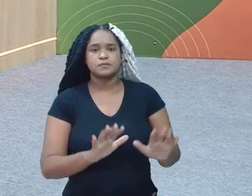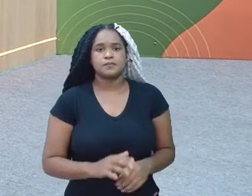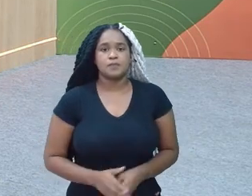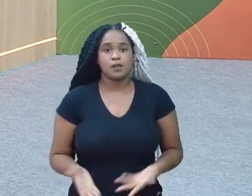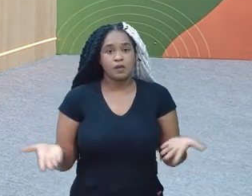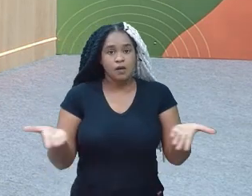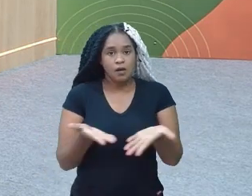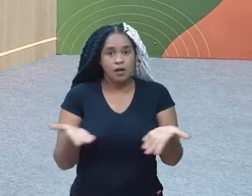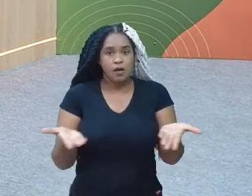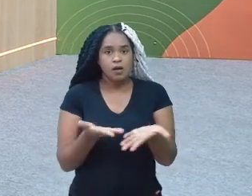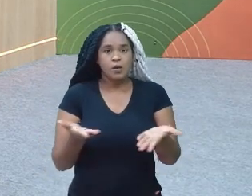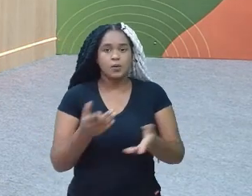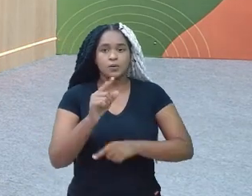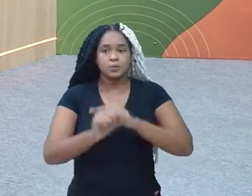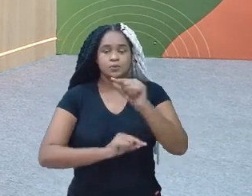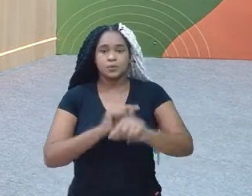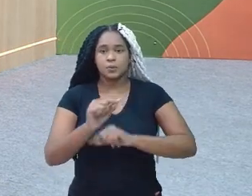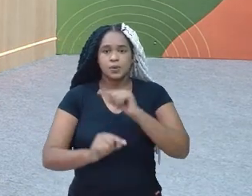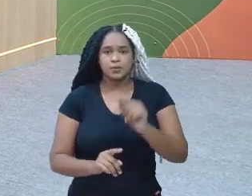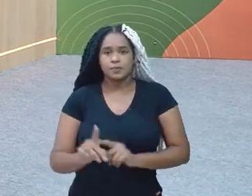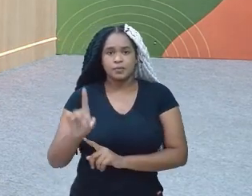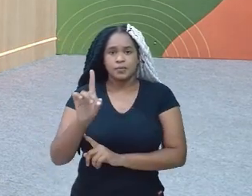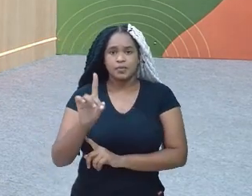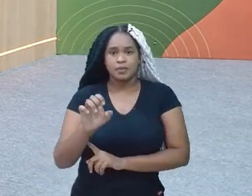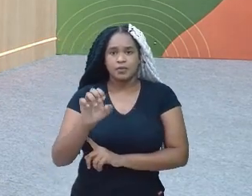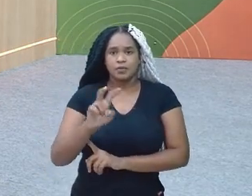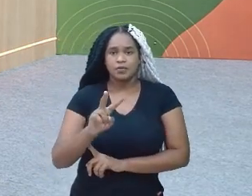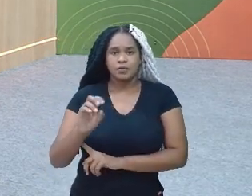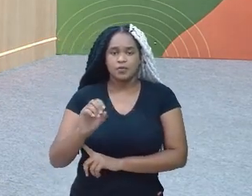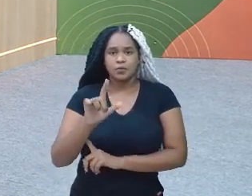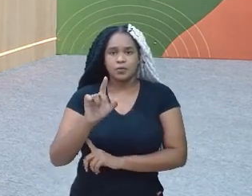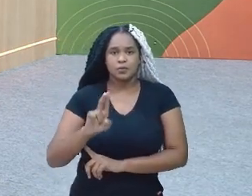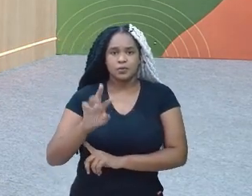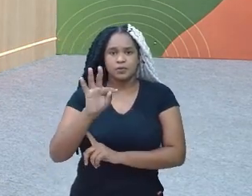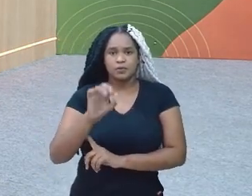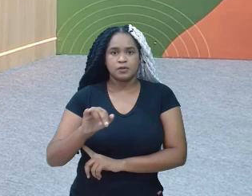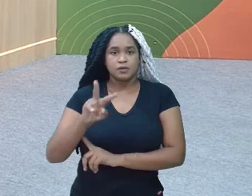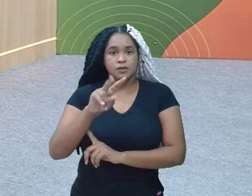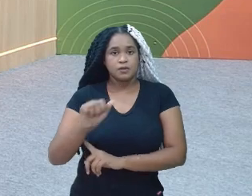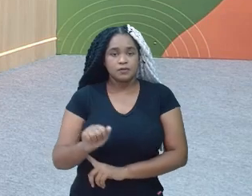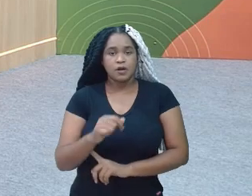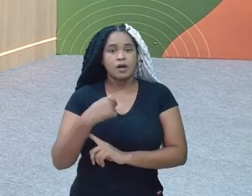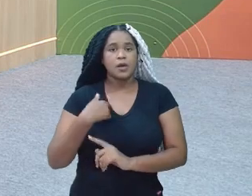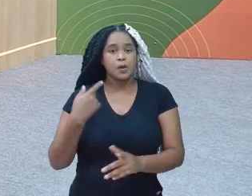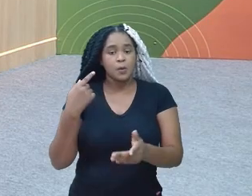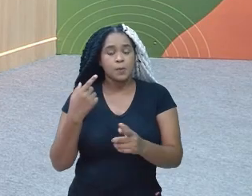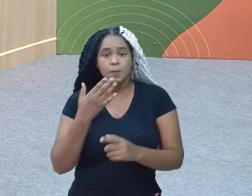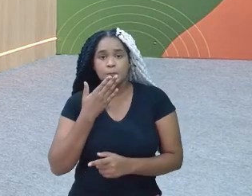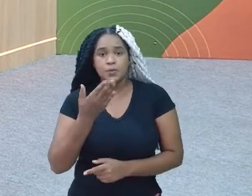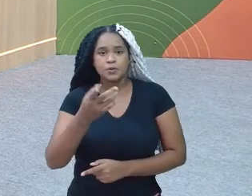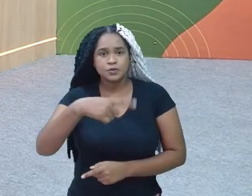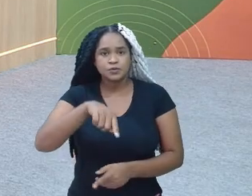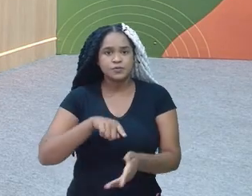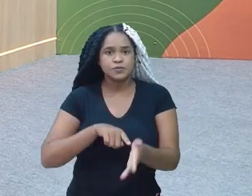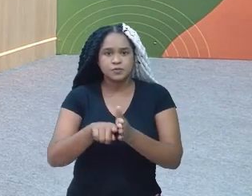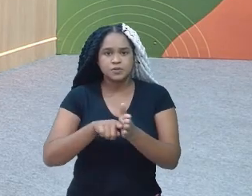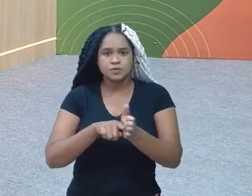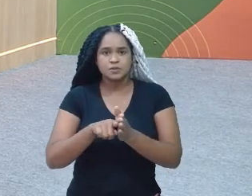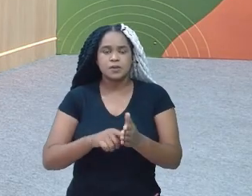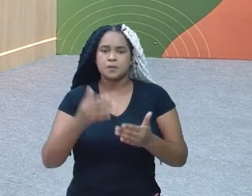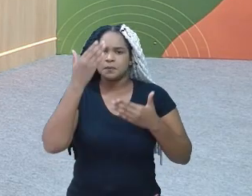Vamos agora à nossa devolutiva. Passei uma pesquisa para você, professor do AE. Obrigada pela